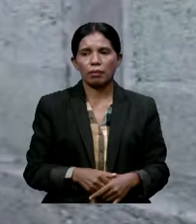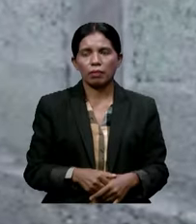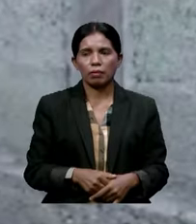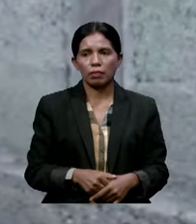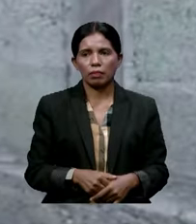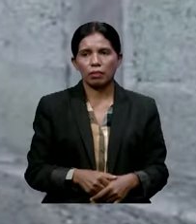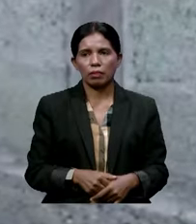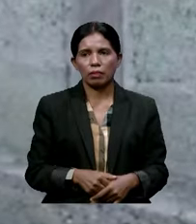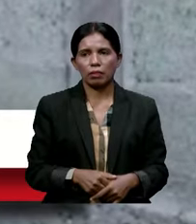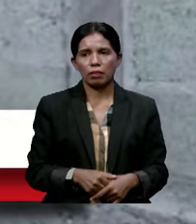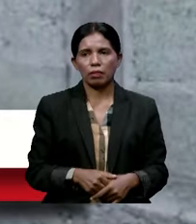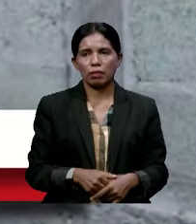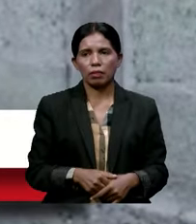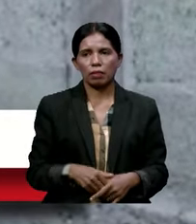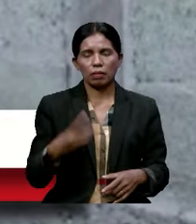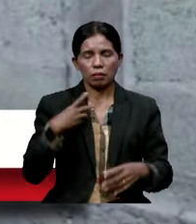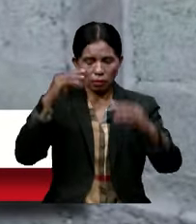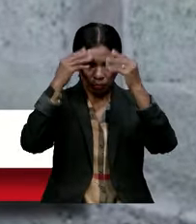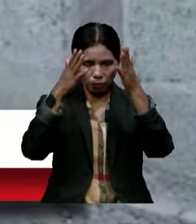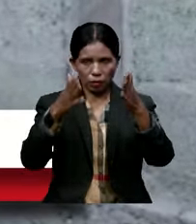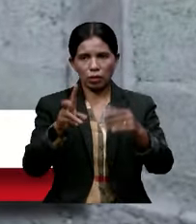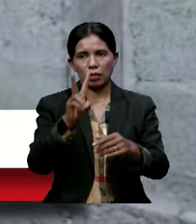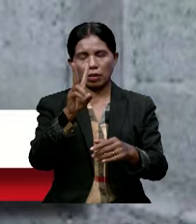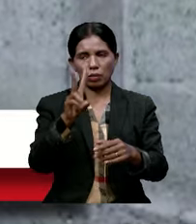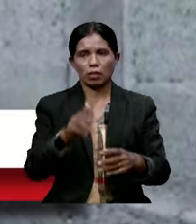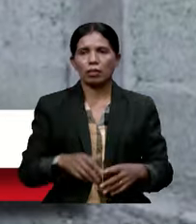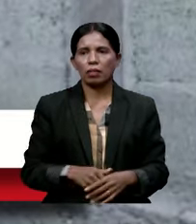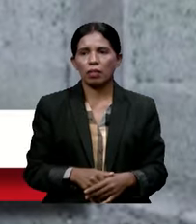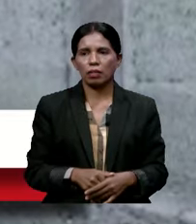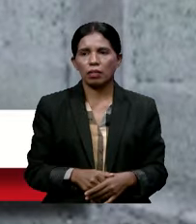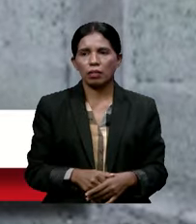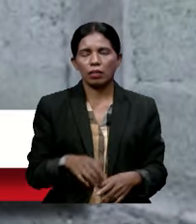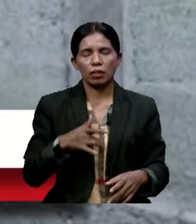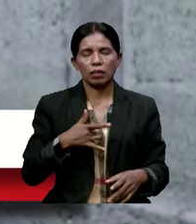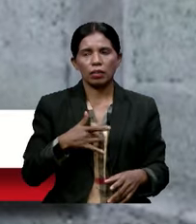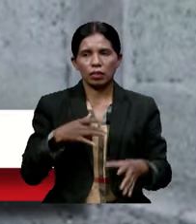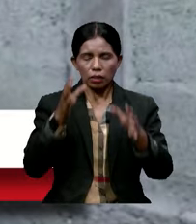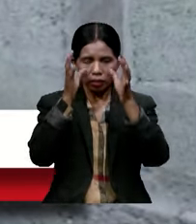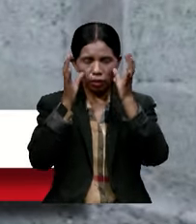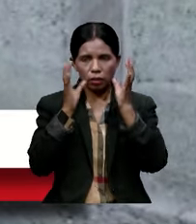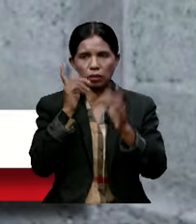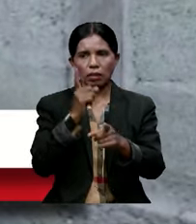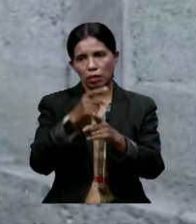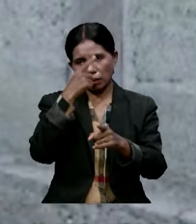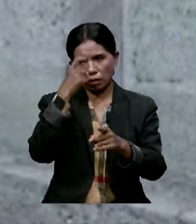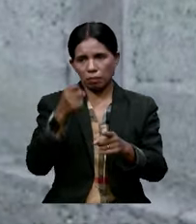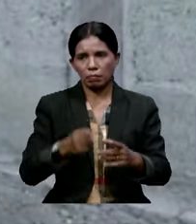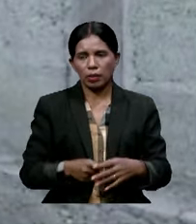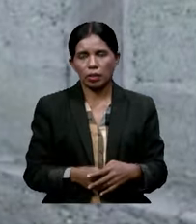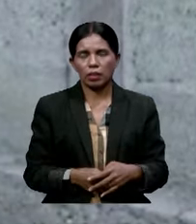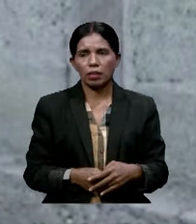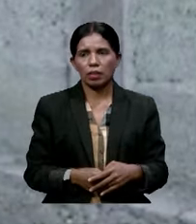menos? Estava a minha professora na rua de. Sente bem, a mim sente triste,